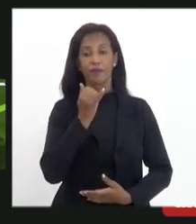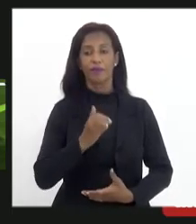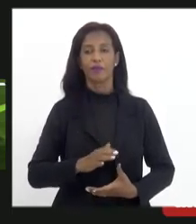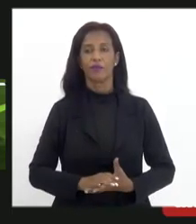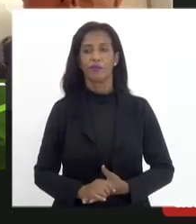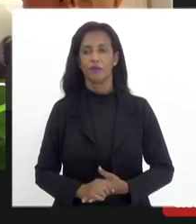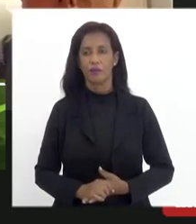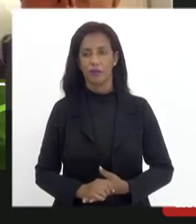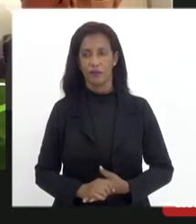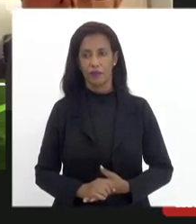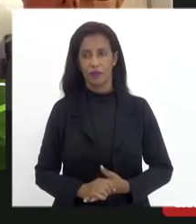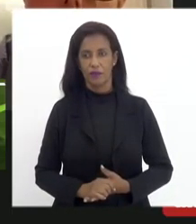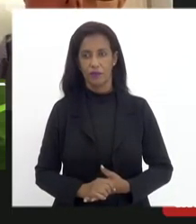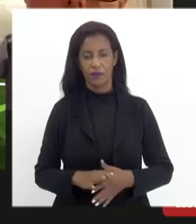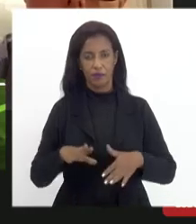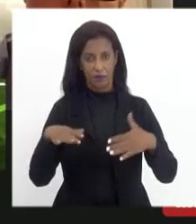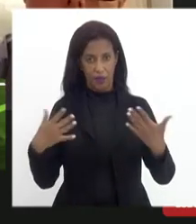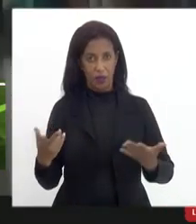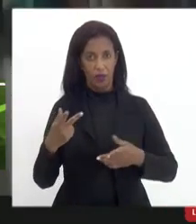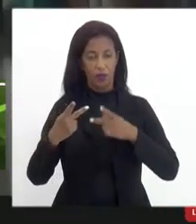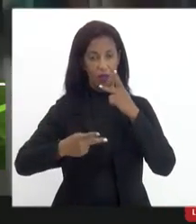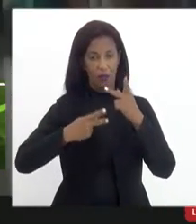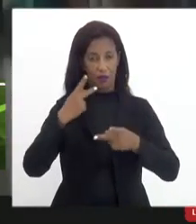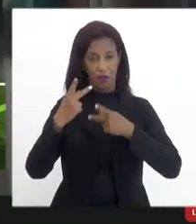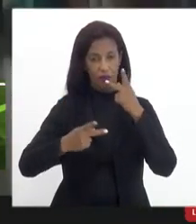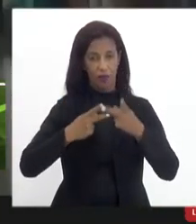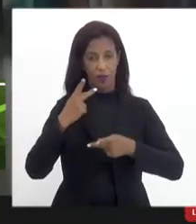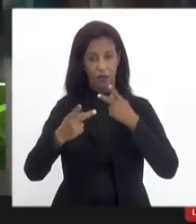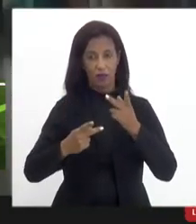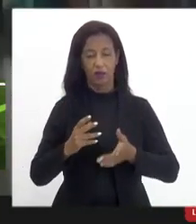Desculpa. Não, eu estava falando que